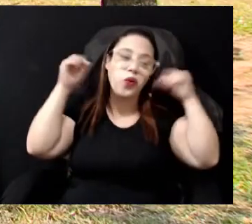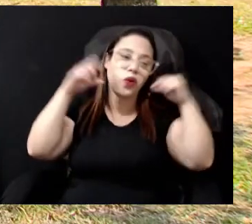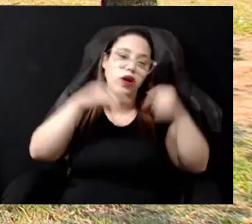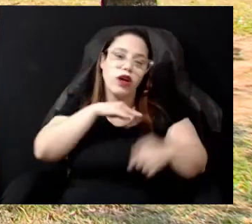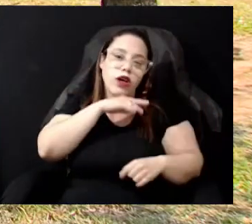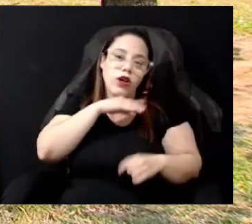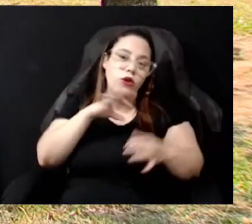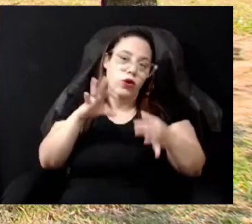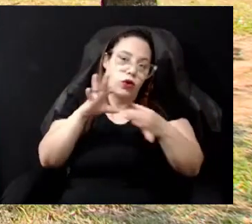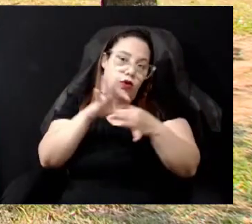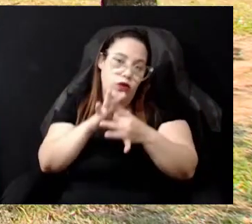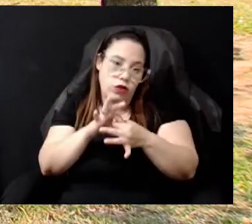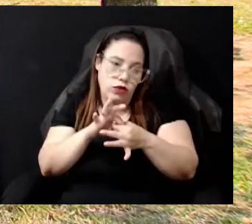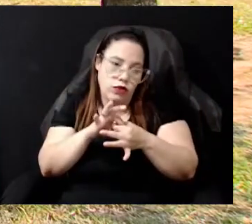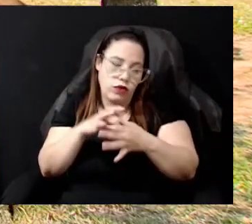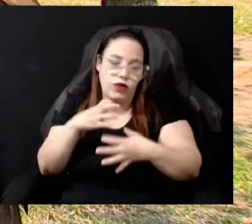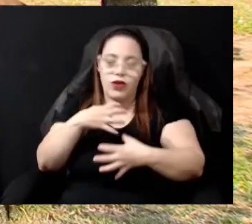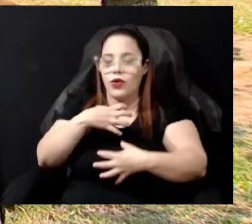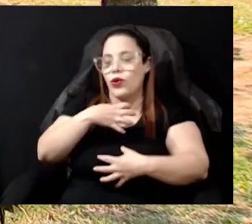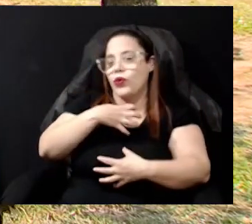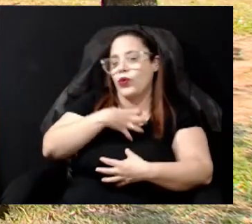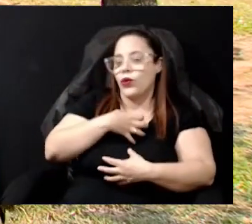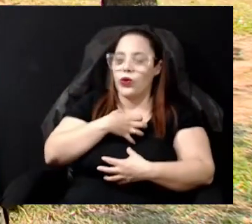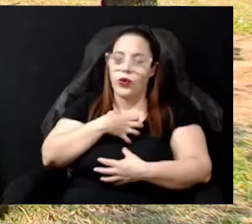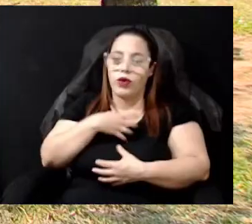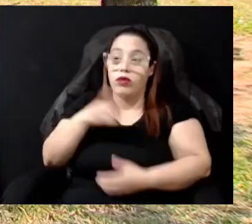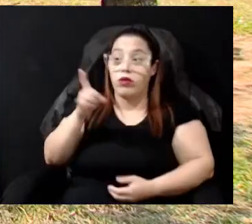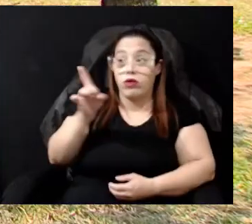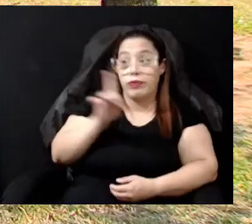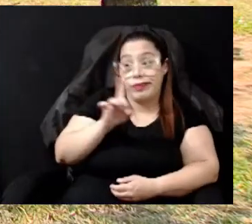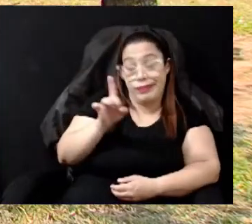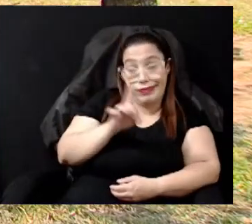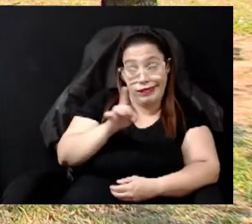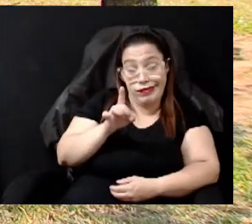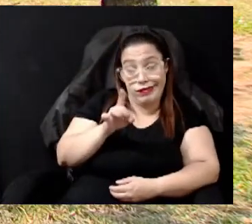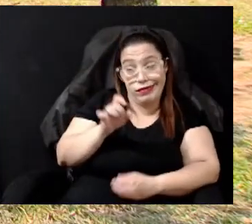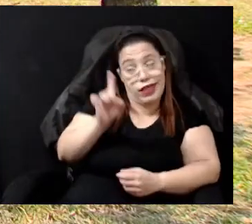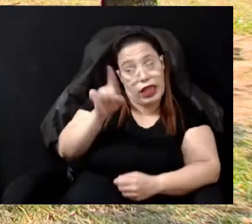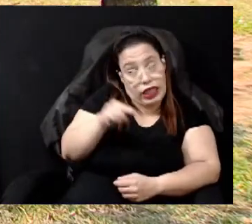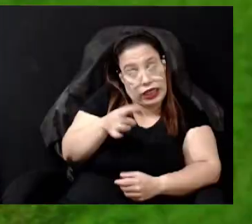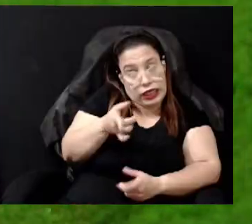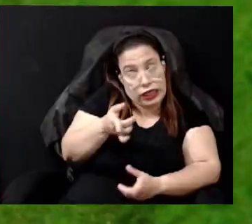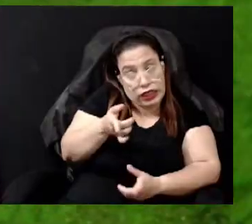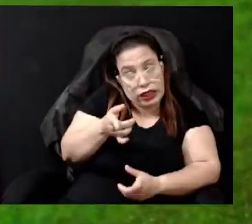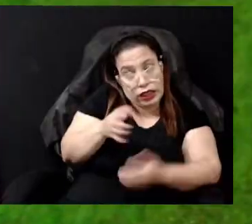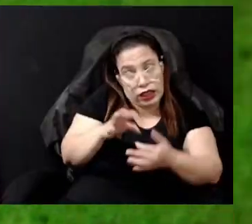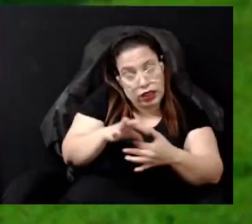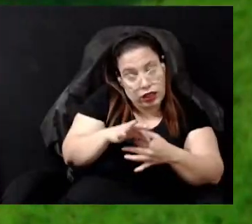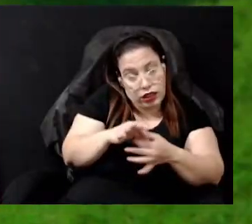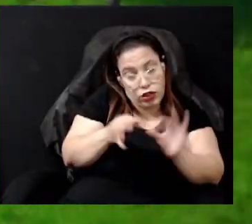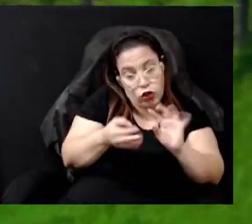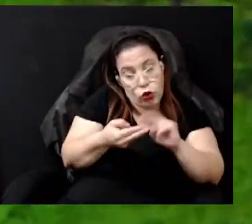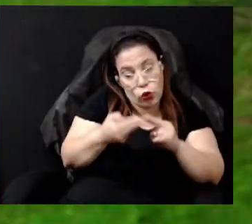afetivo do que a ave em si, né? Então é um vínculo mais relacionado à alimentação.